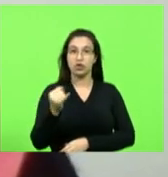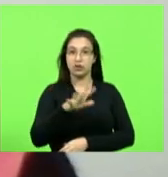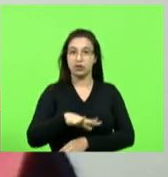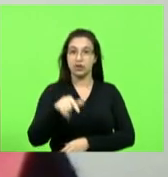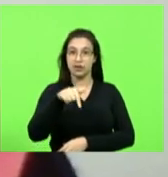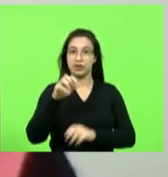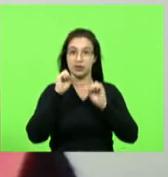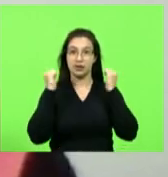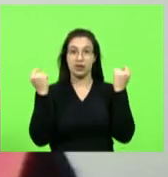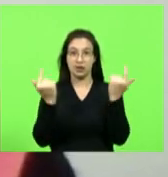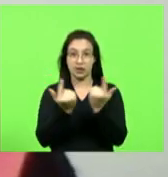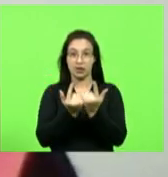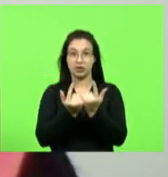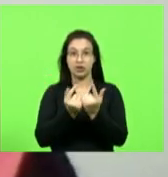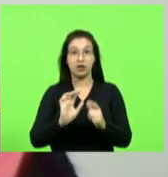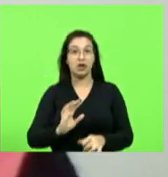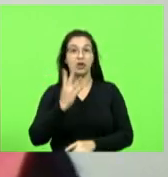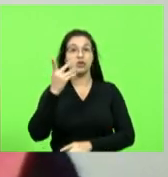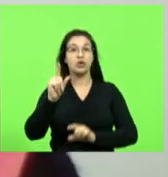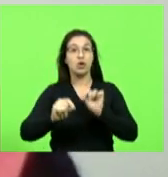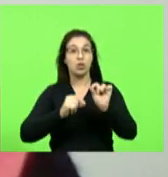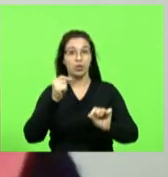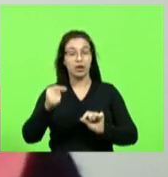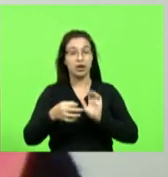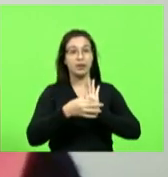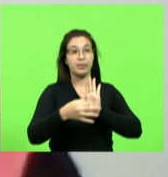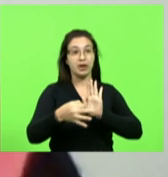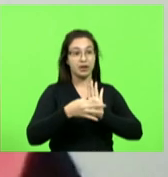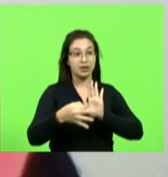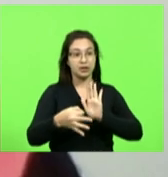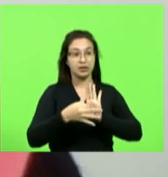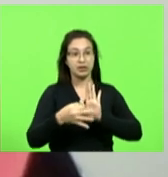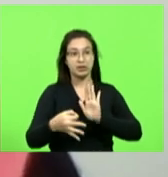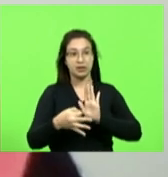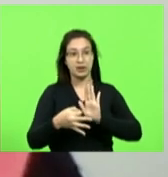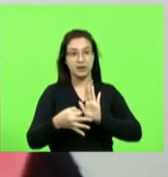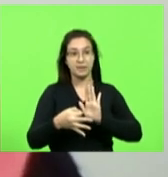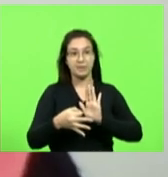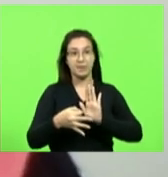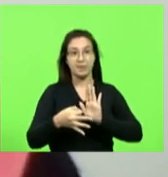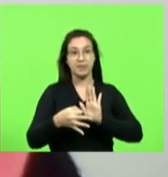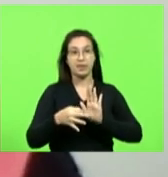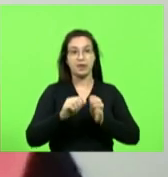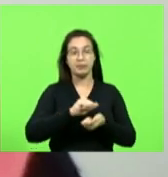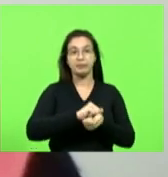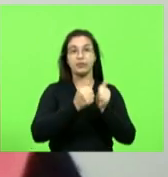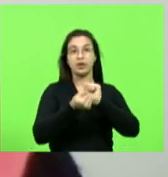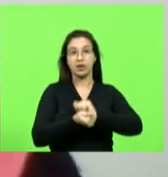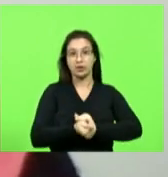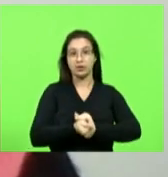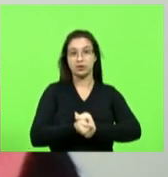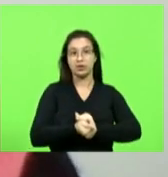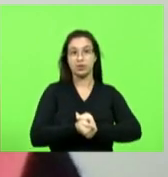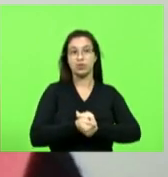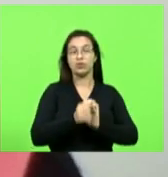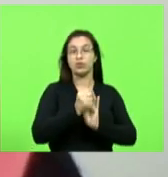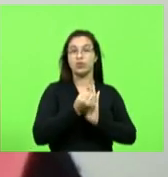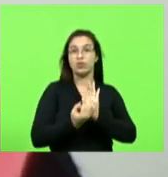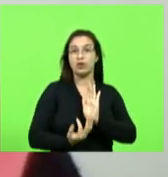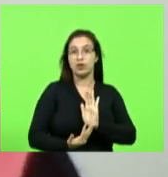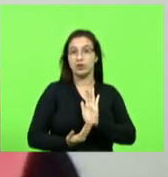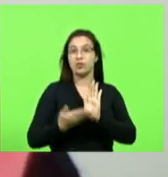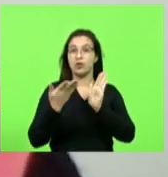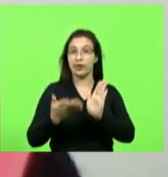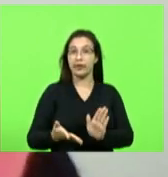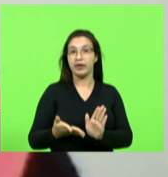LESC, ocorreu um parecer com adequação por parte do relator, nosso deputado Luiz Fernando